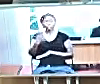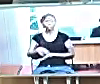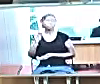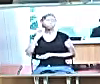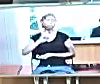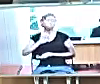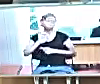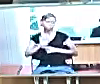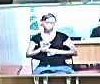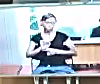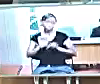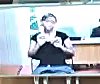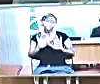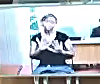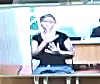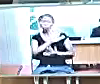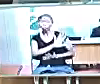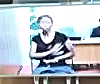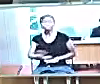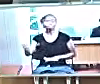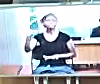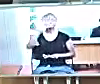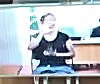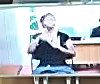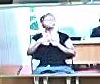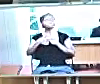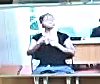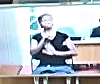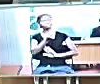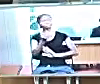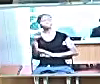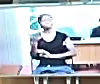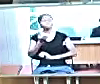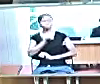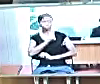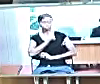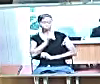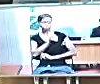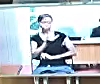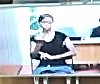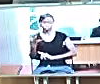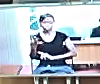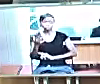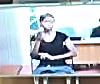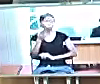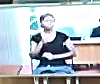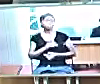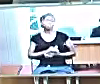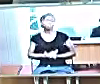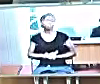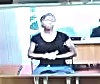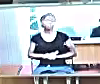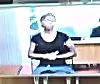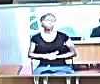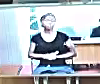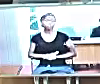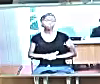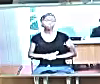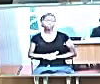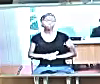então de forma geral esses são os números né da pode passar por favor é